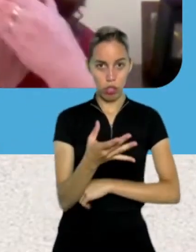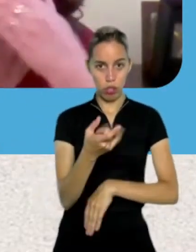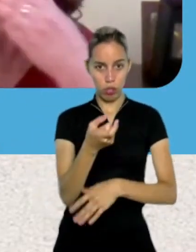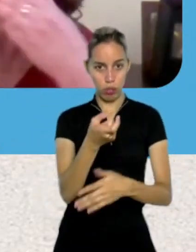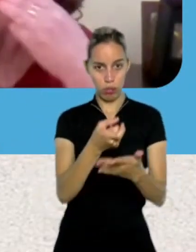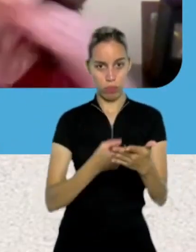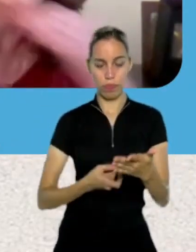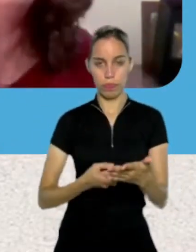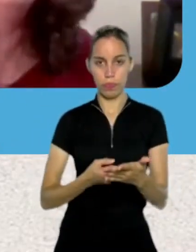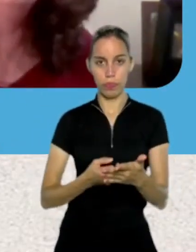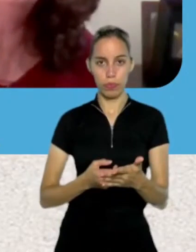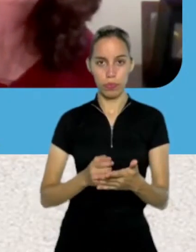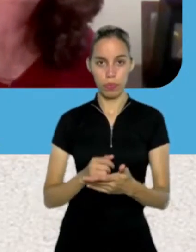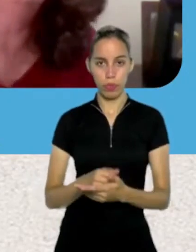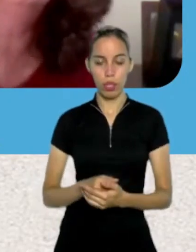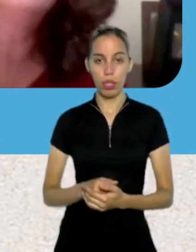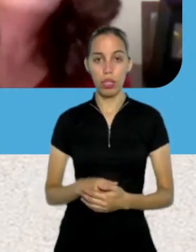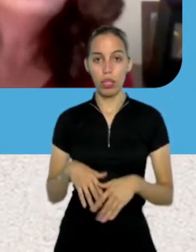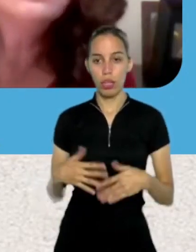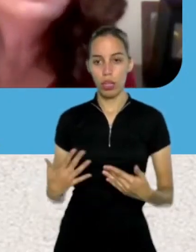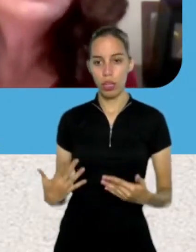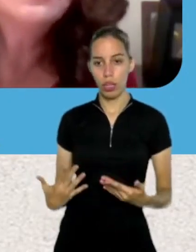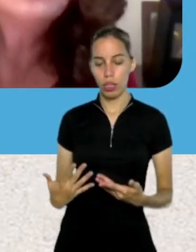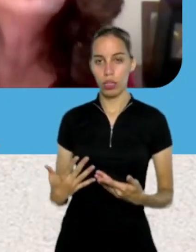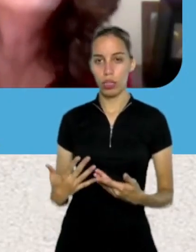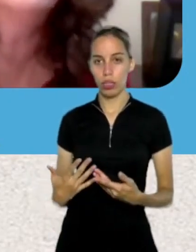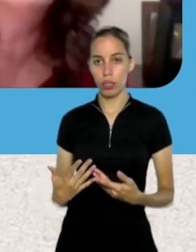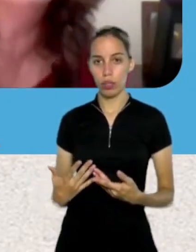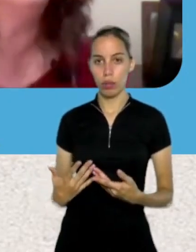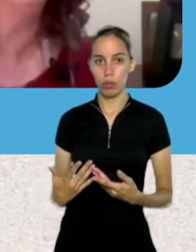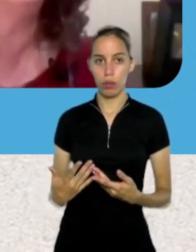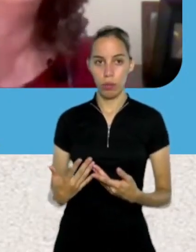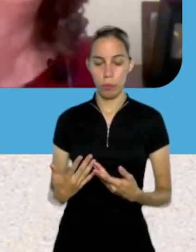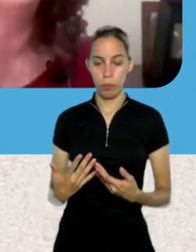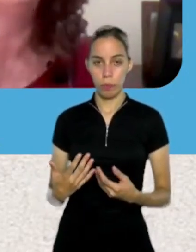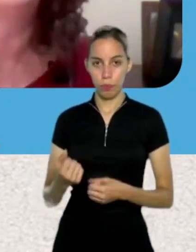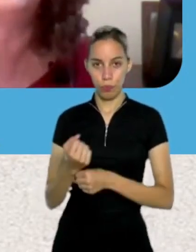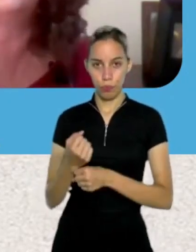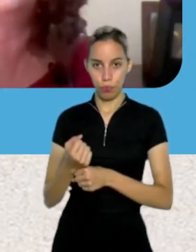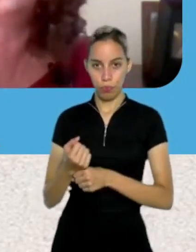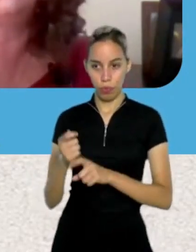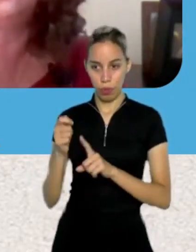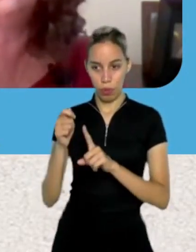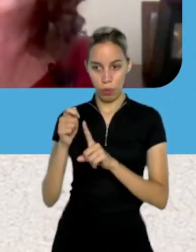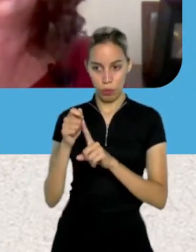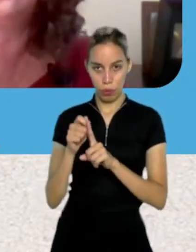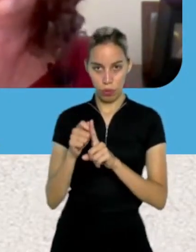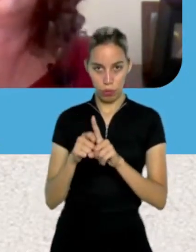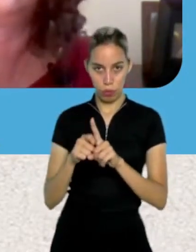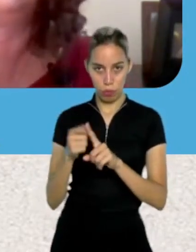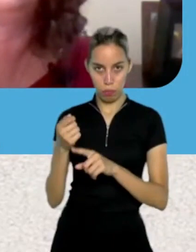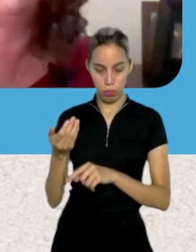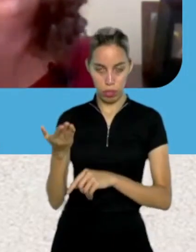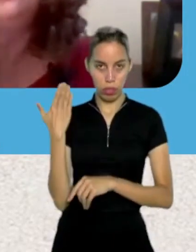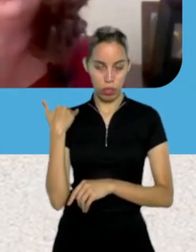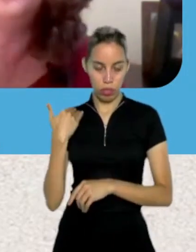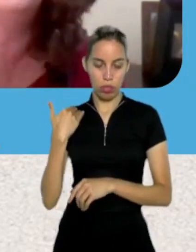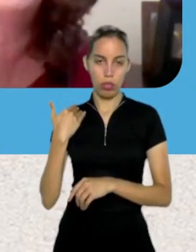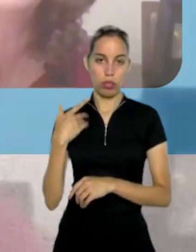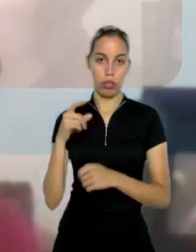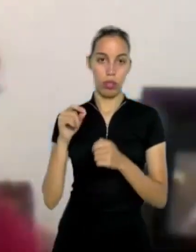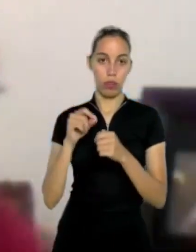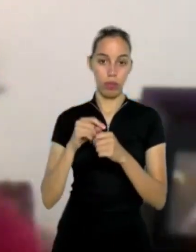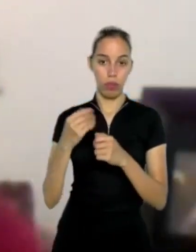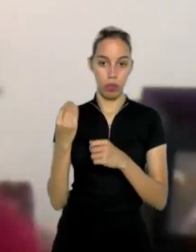publicação, né? Então, no final de dezembro, eu disponibilizei também gratuitamente, está lá na bio, né,